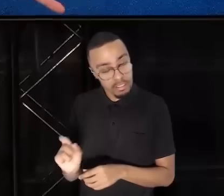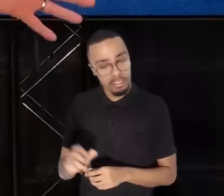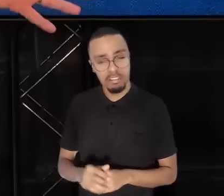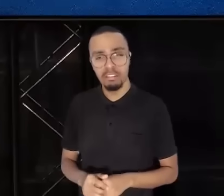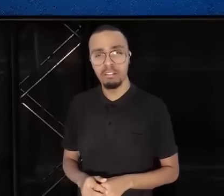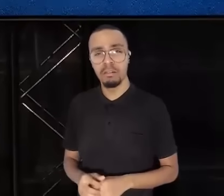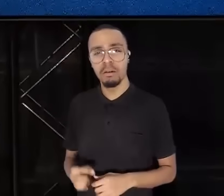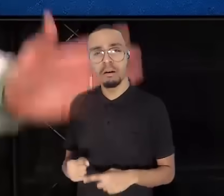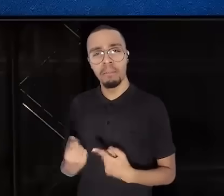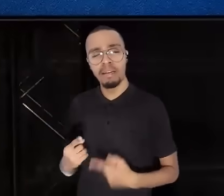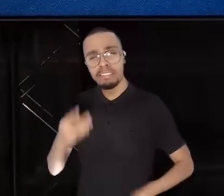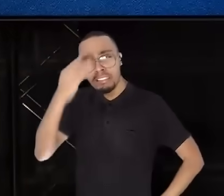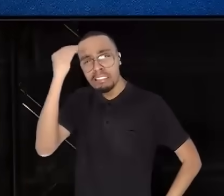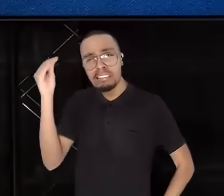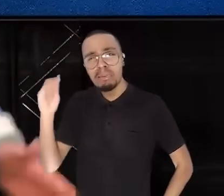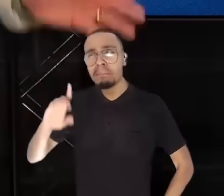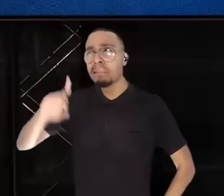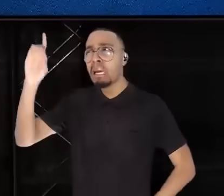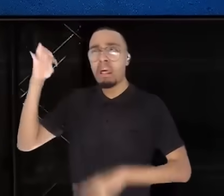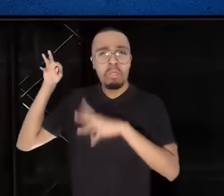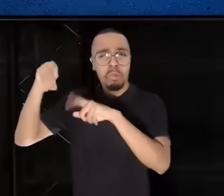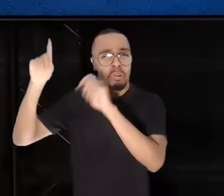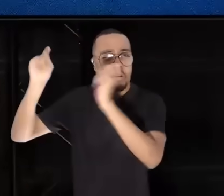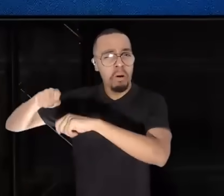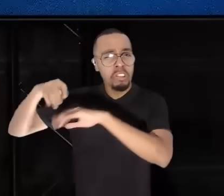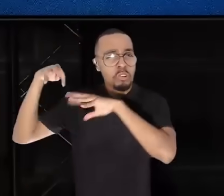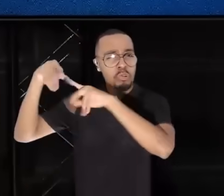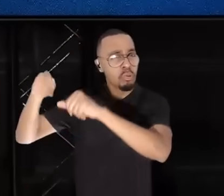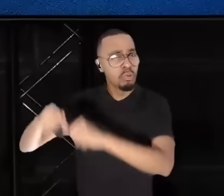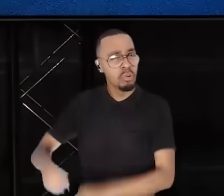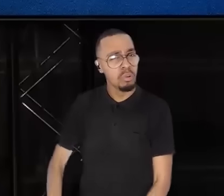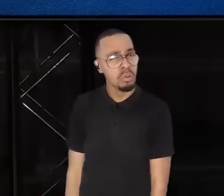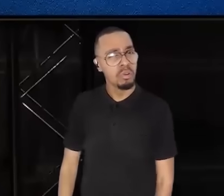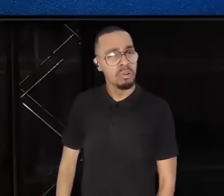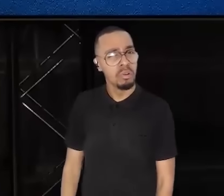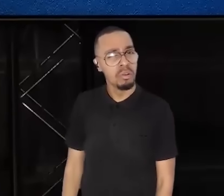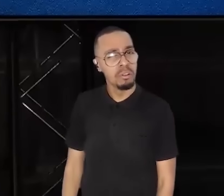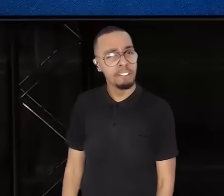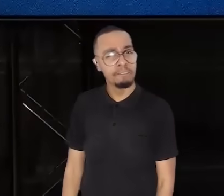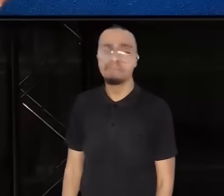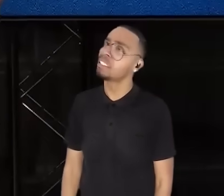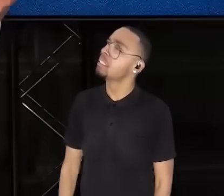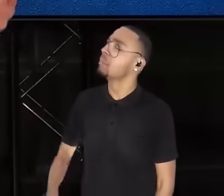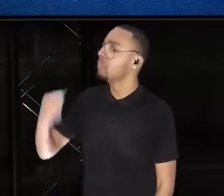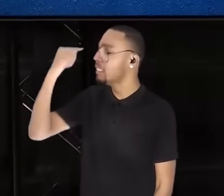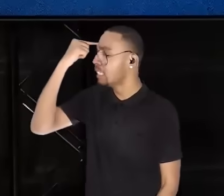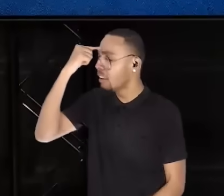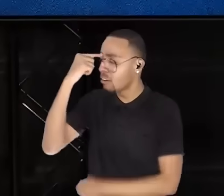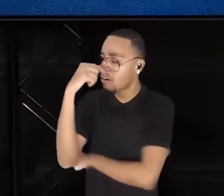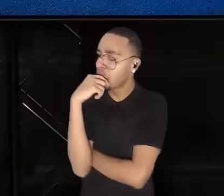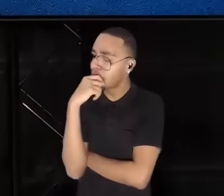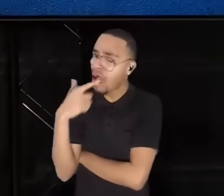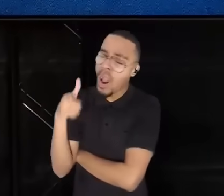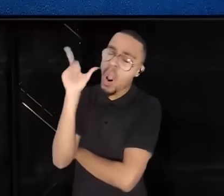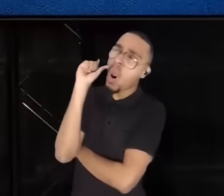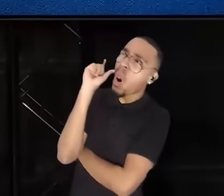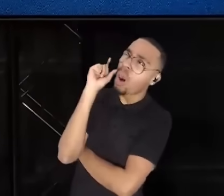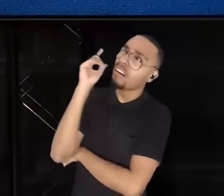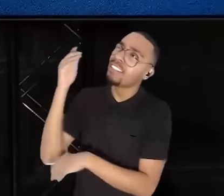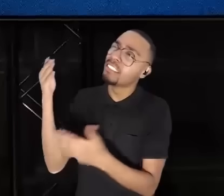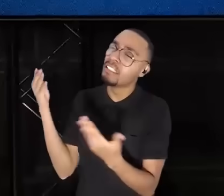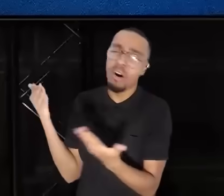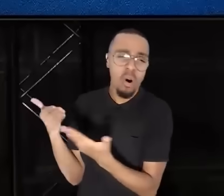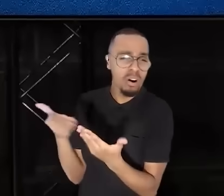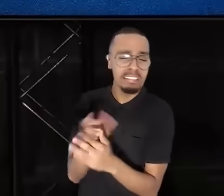e esquecemos que Ele é tudo, que Ele é todos, que Ele pode tudo. E talvez você está pensando que, meu Deus, mas o que serviu para ontem não servirá